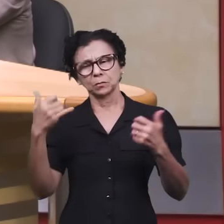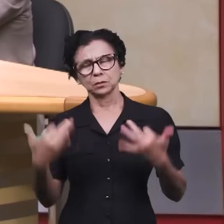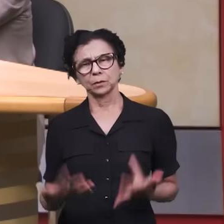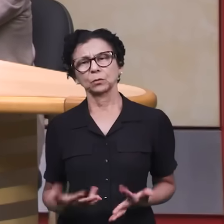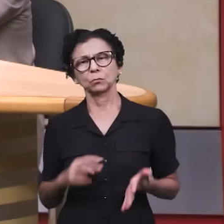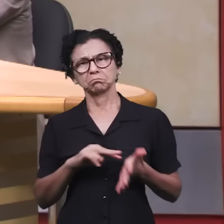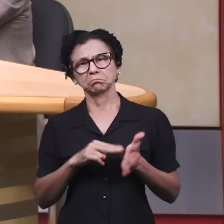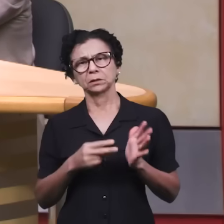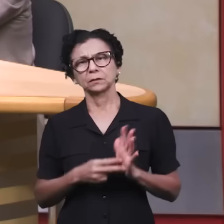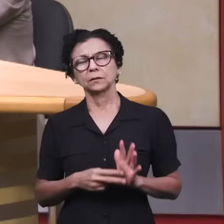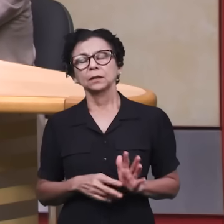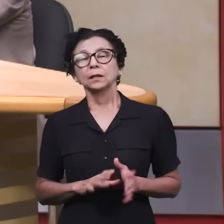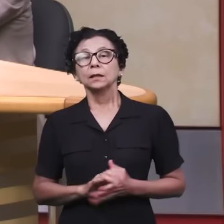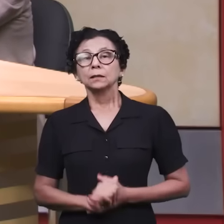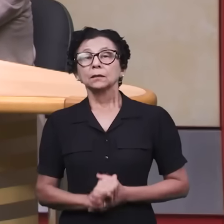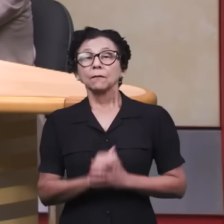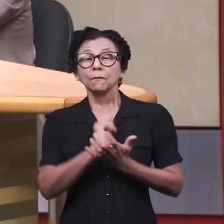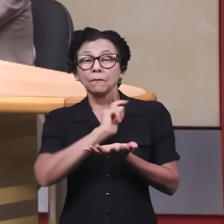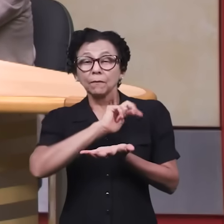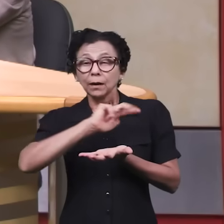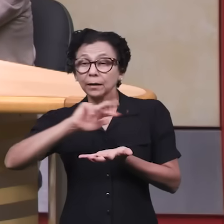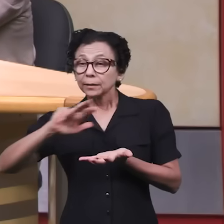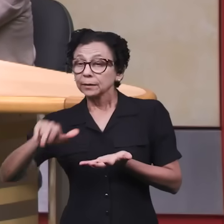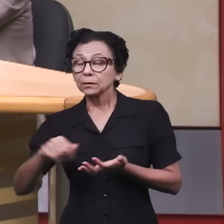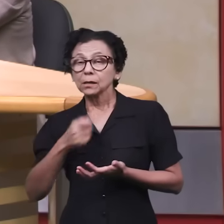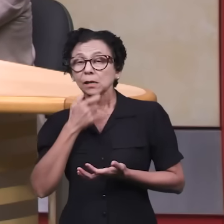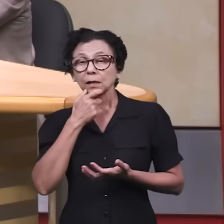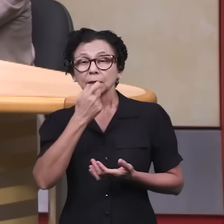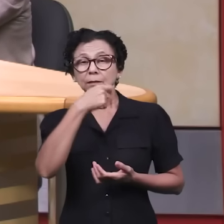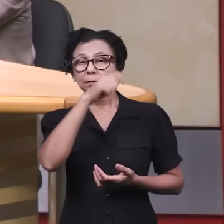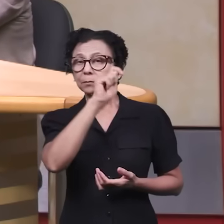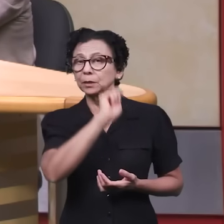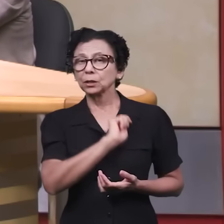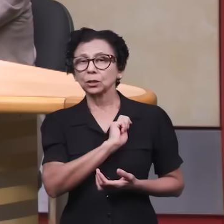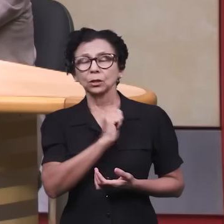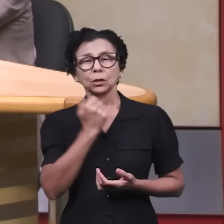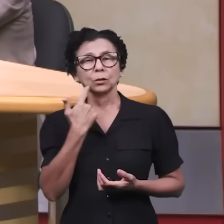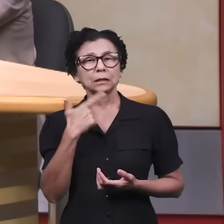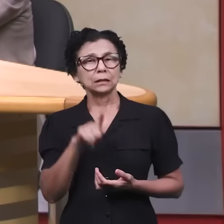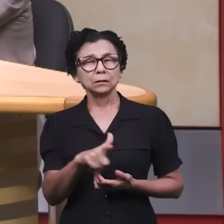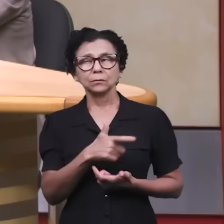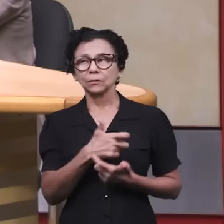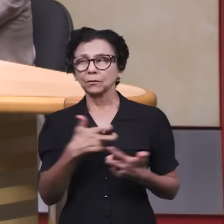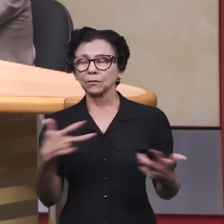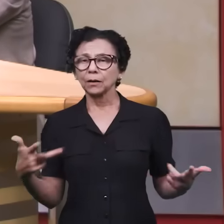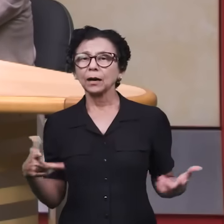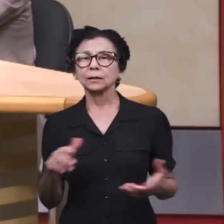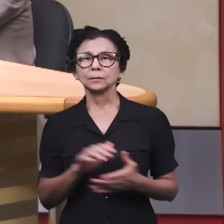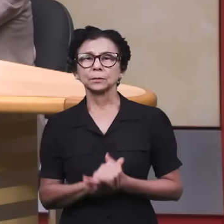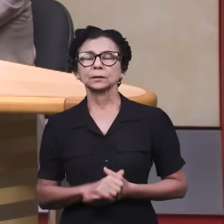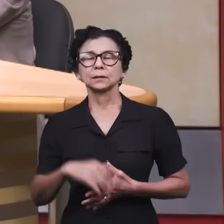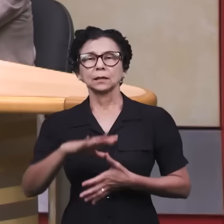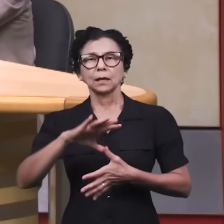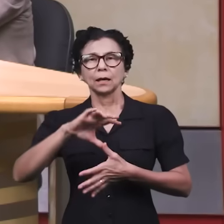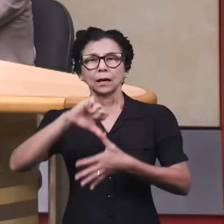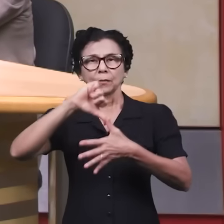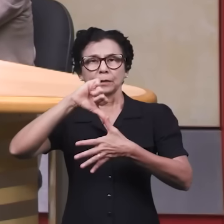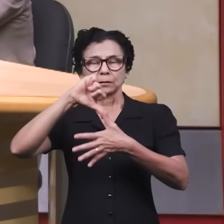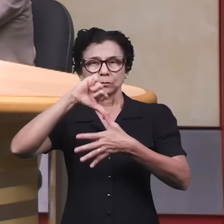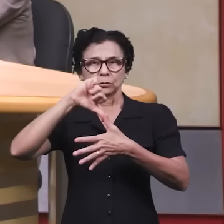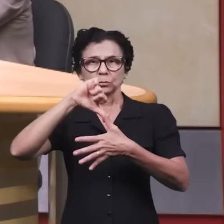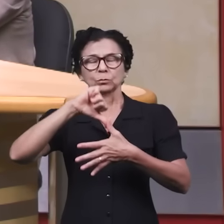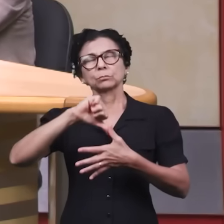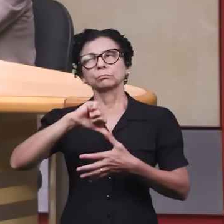essa língua. Mas para ver a diversidade. Então vem inglês, vem espanhol. Os irmãos, por exemplo, crianças da América do Sul, por